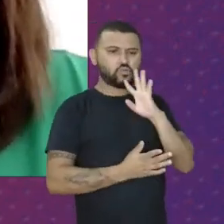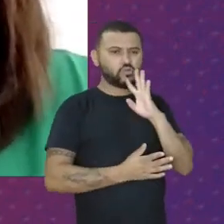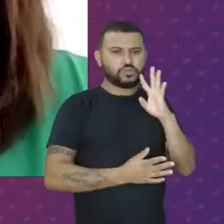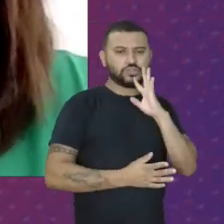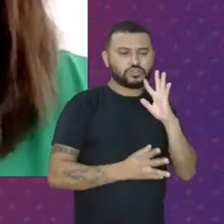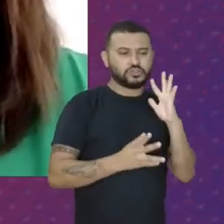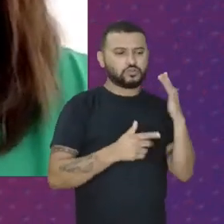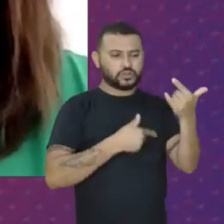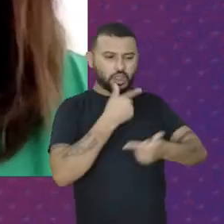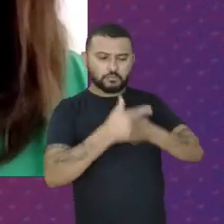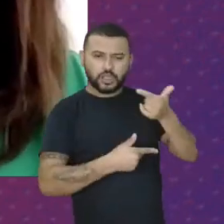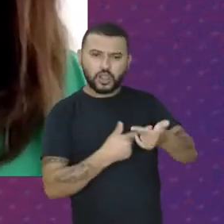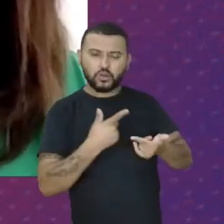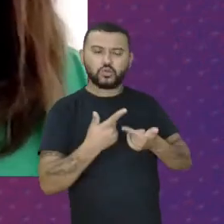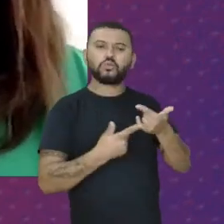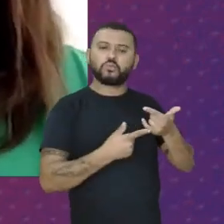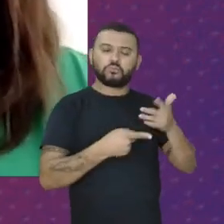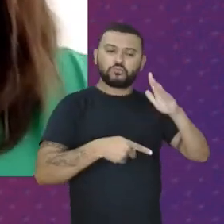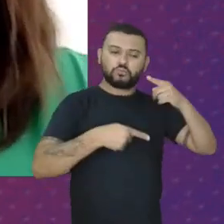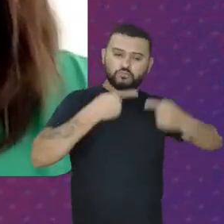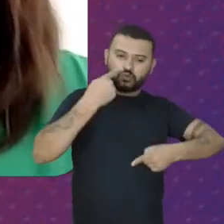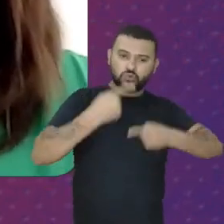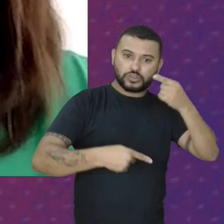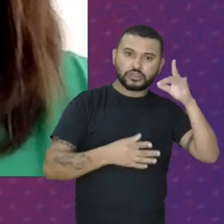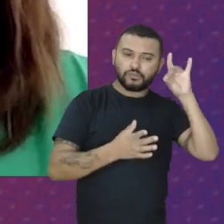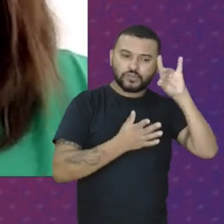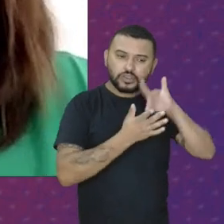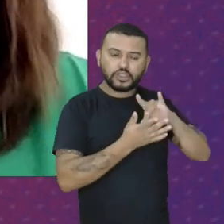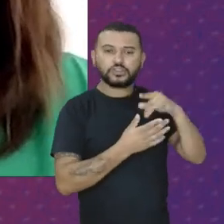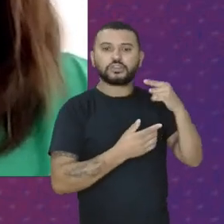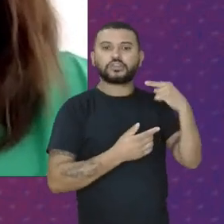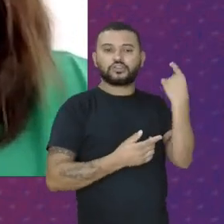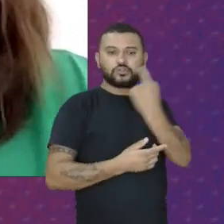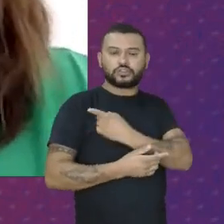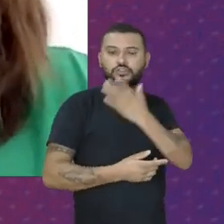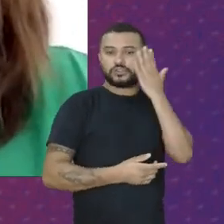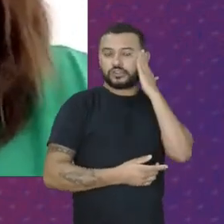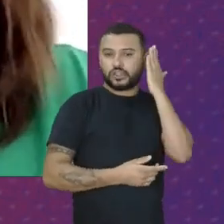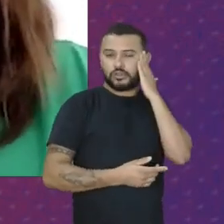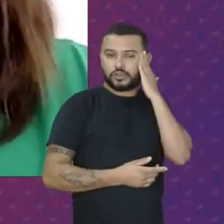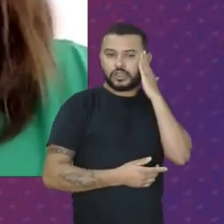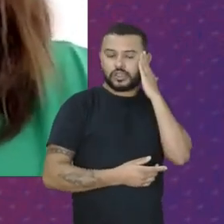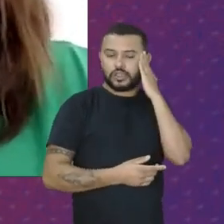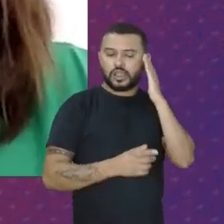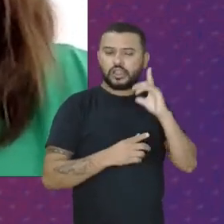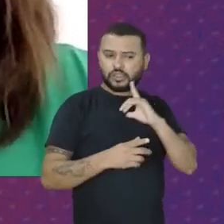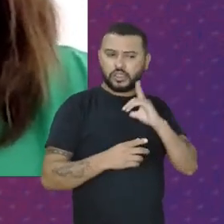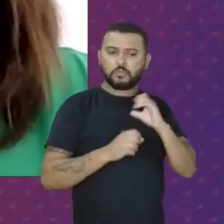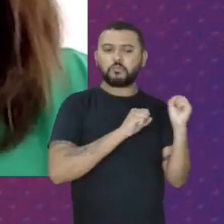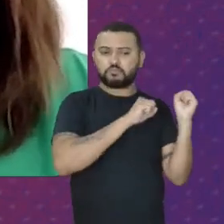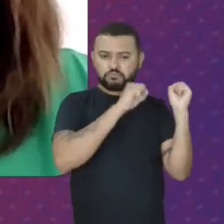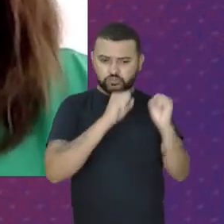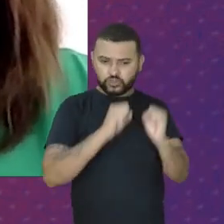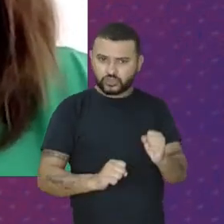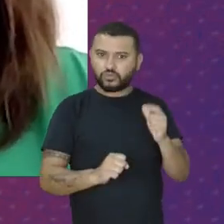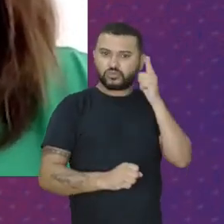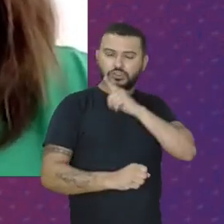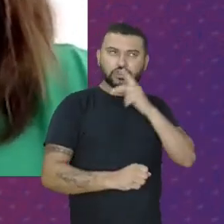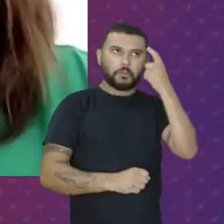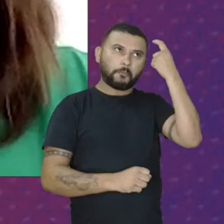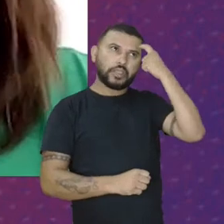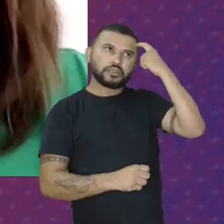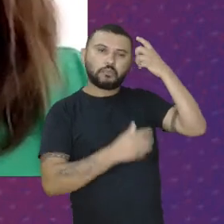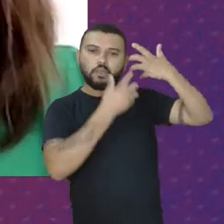nessa atuação política, né, e que tenha as condições para poder fazer com que suas